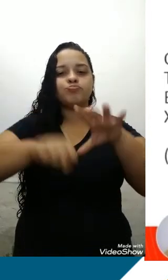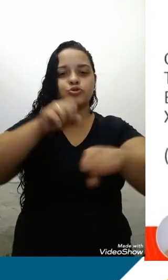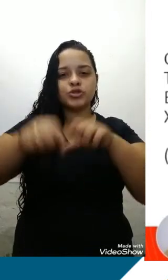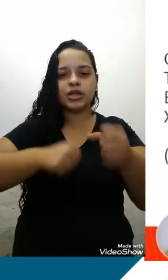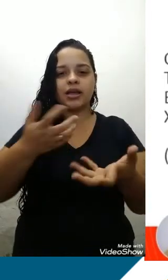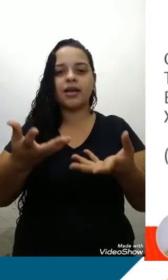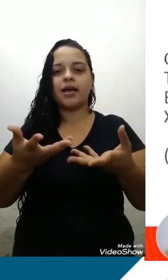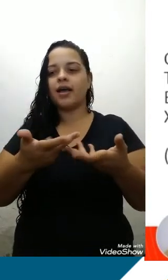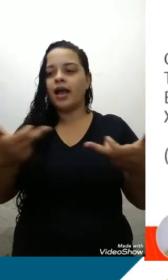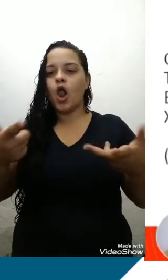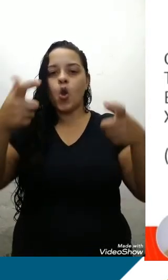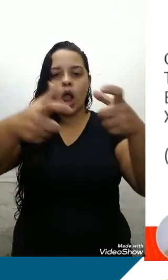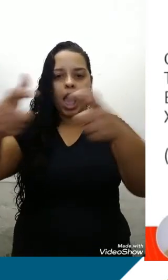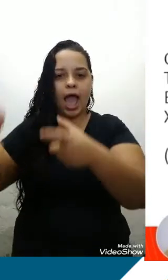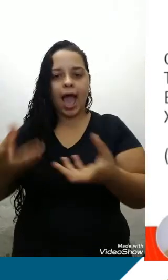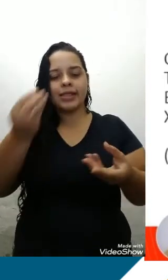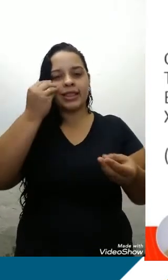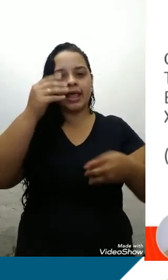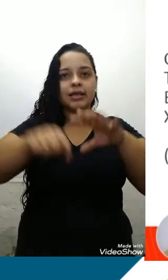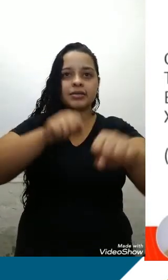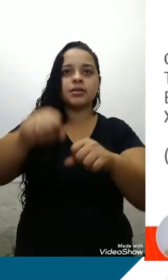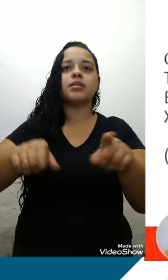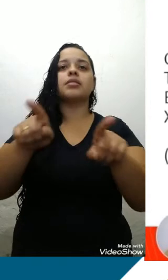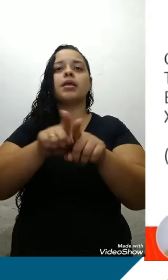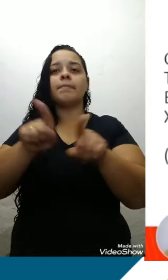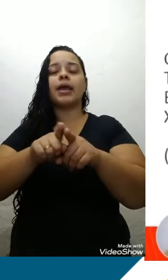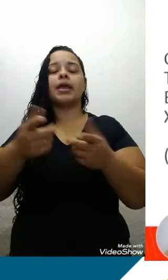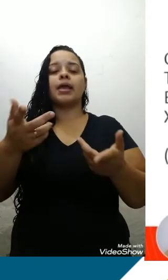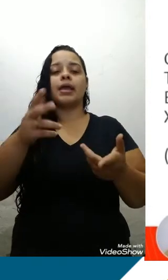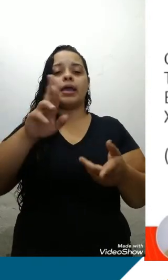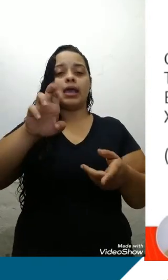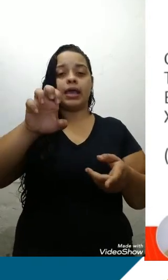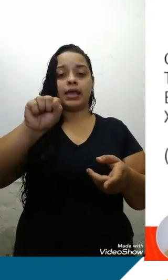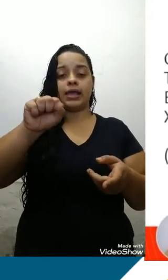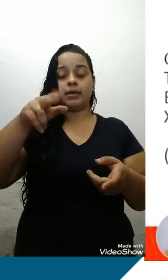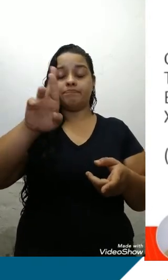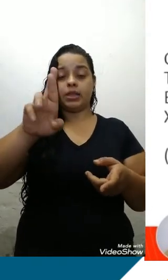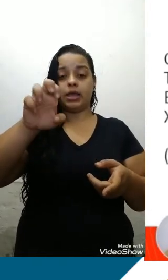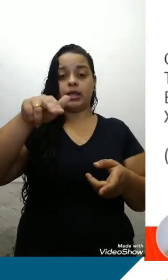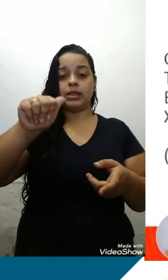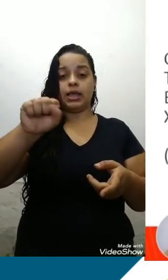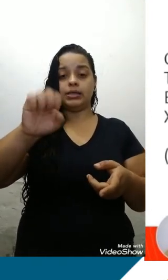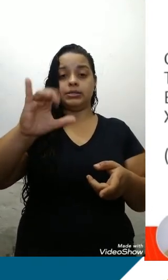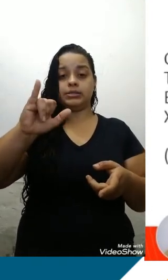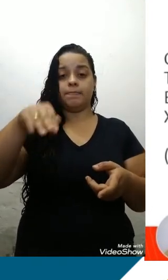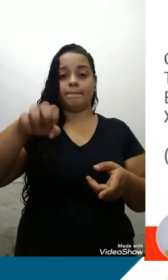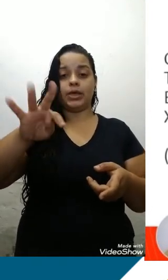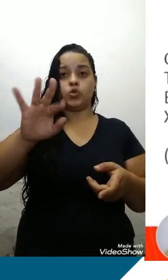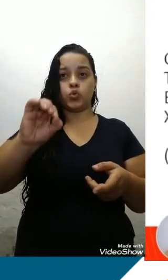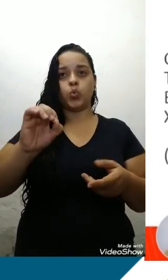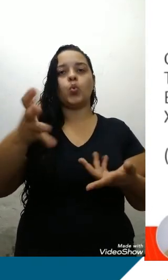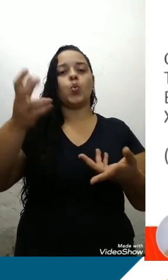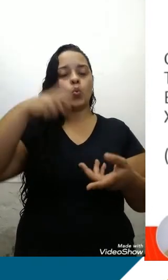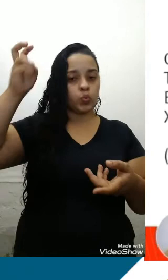busca por novos territórios, o renascimento cultural e a reforma protestante, que nos aspectos culturais serão importantes para